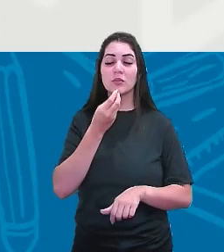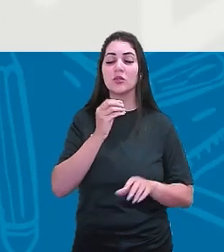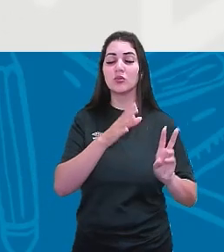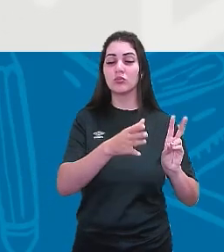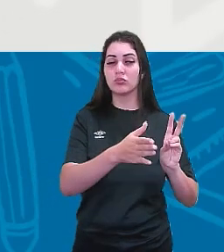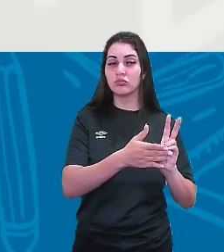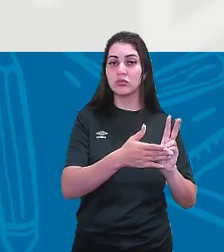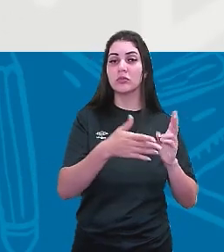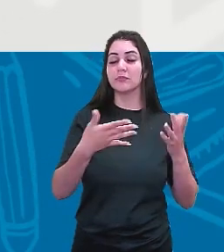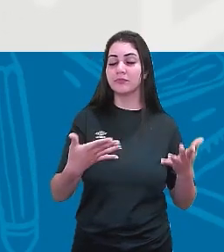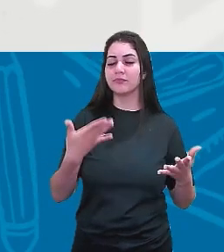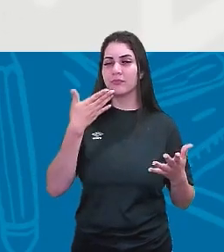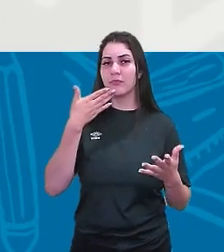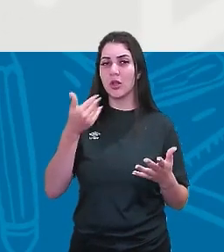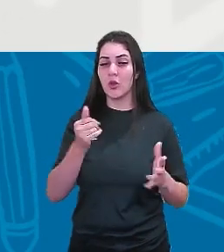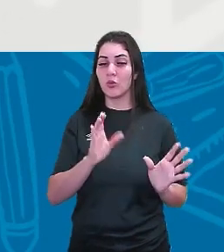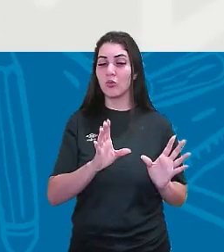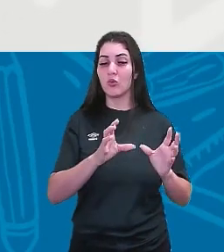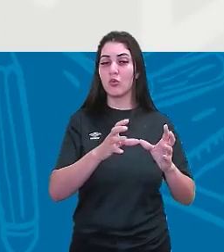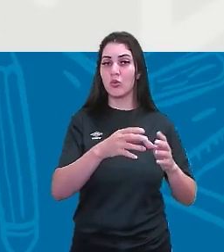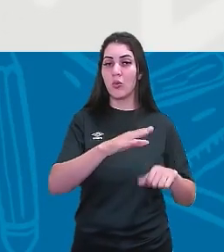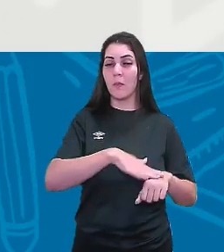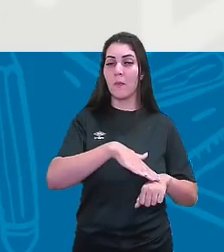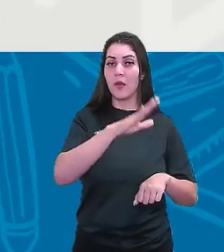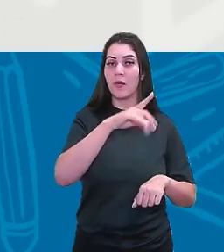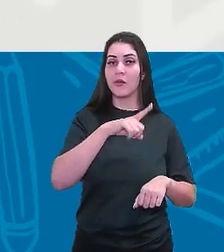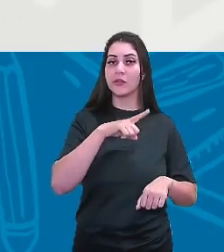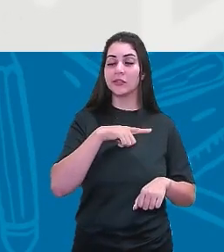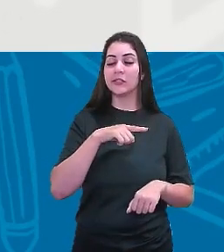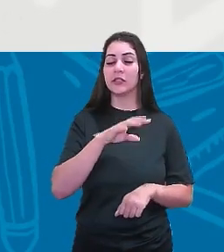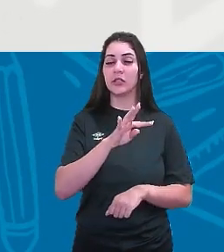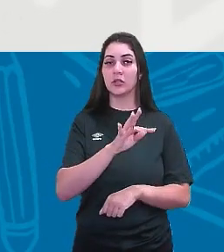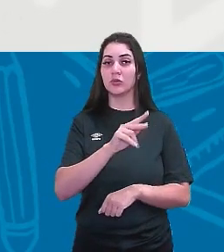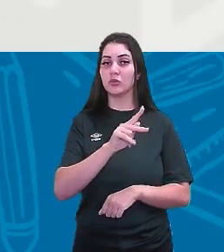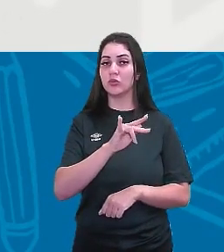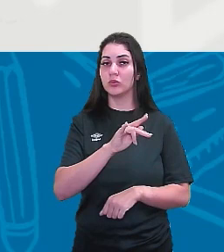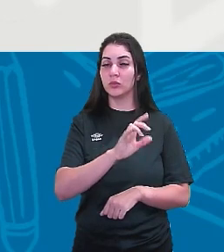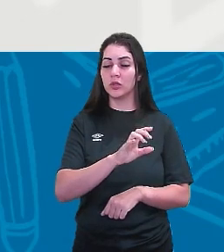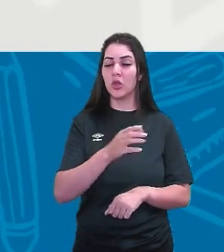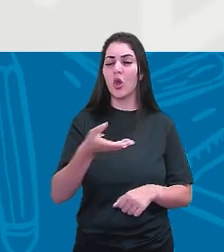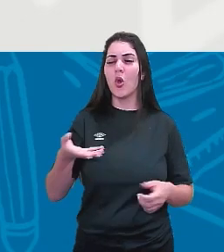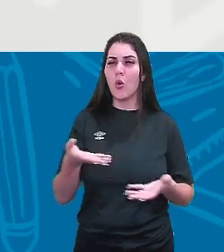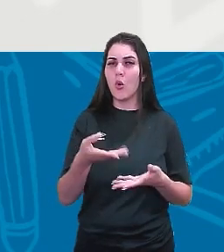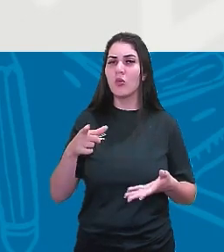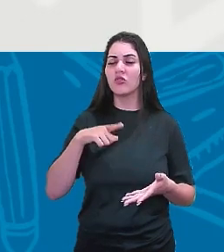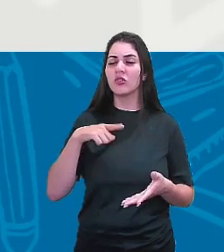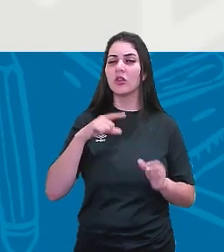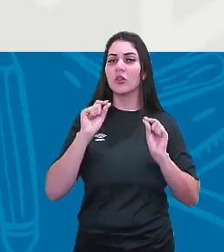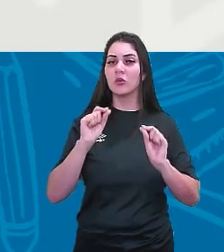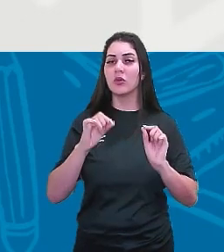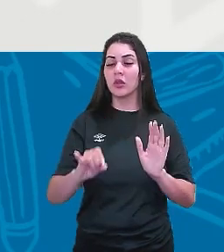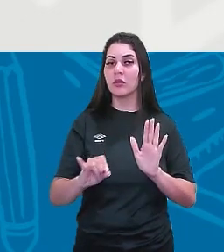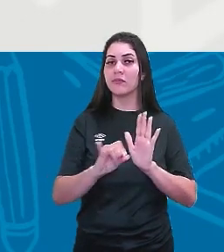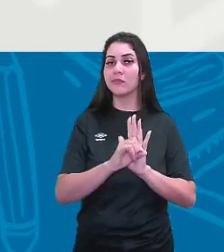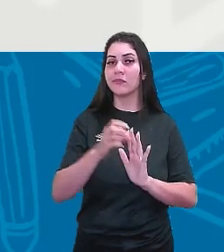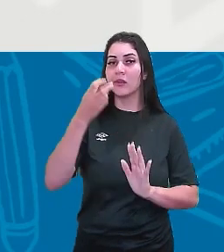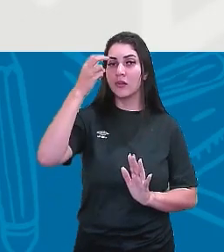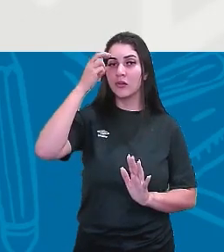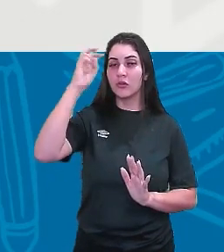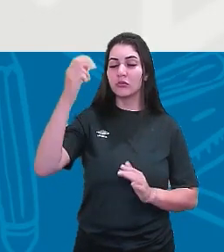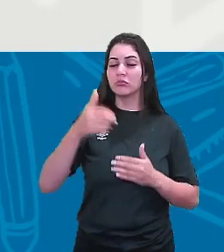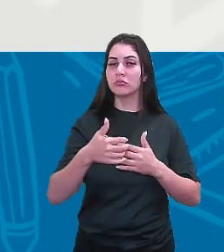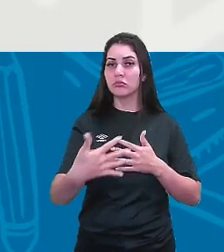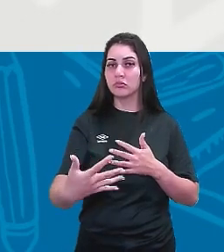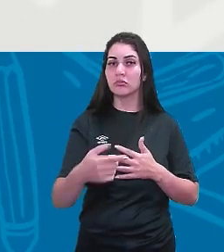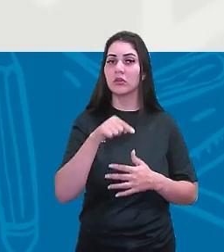índios, ou melhor, com a tribo maior que tinha naquela época dos tupi-guaranis. E a gente carrega hoje muita identidade cultural